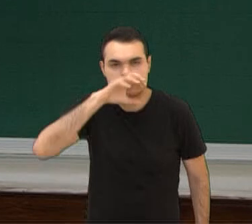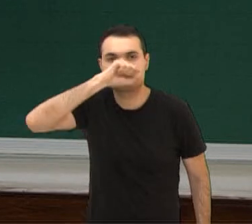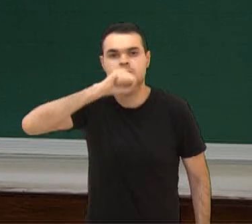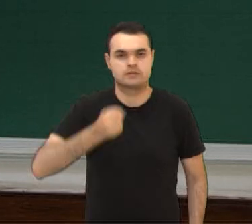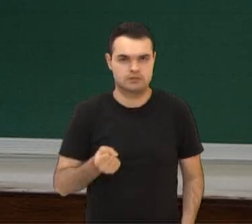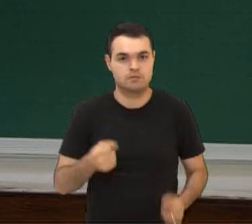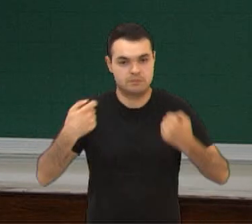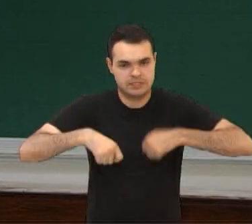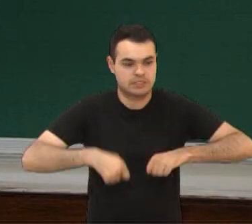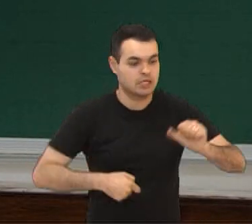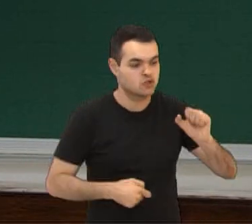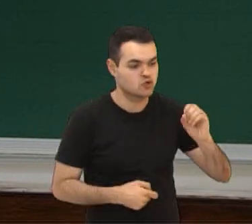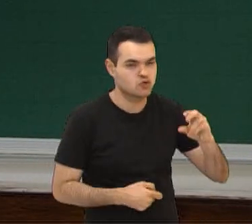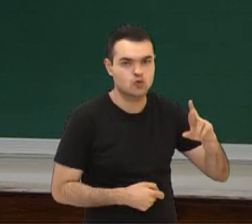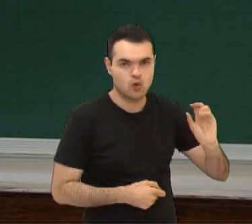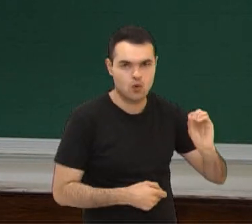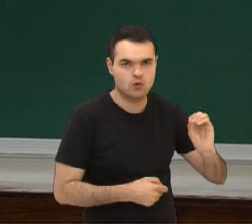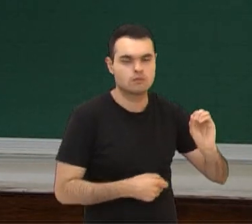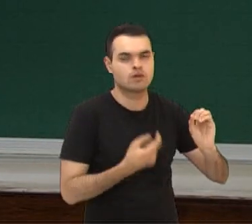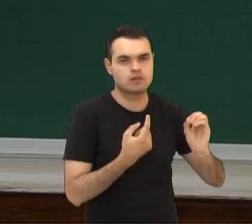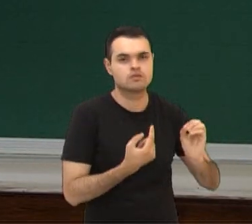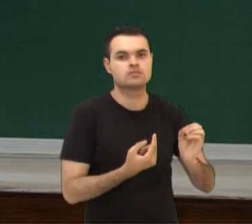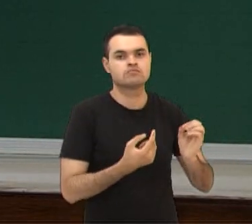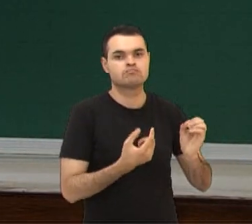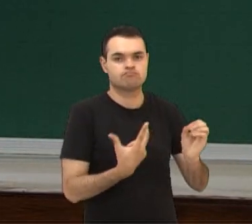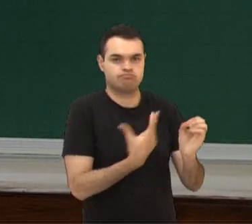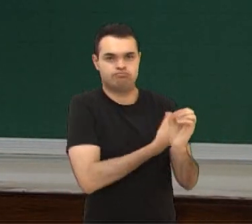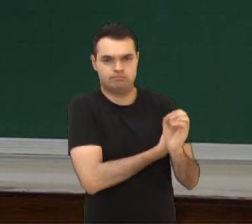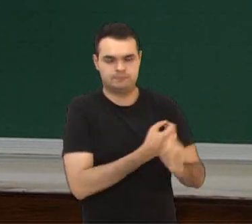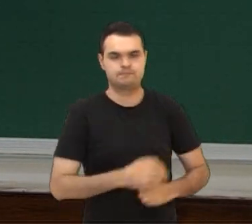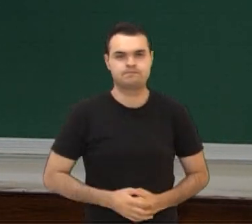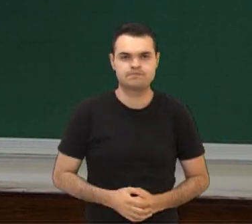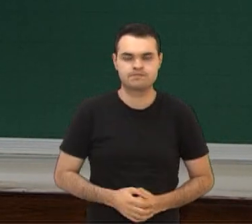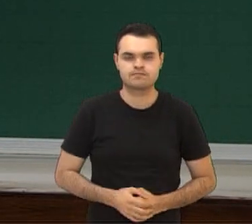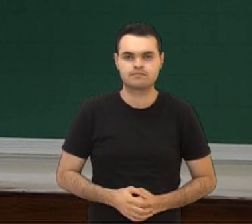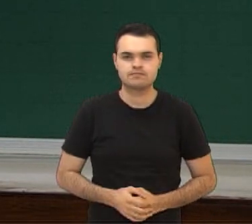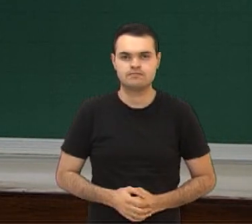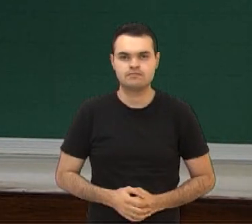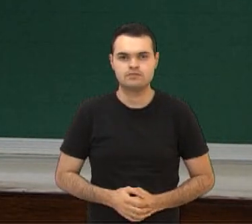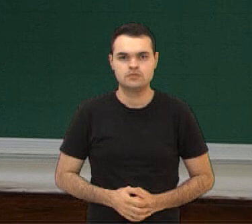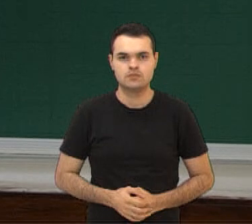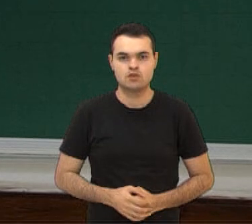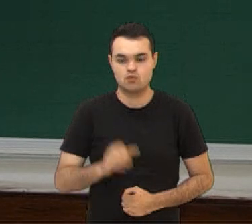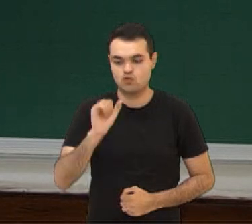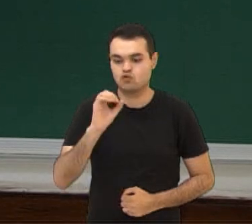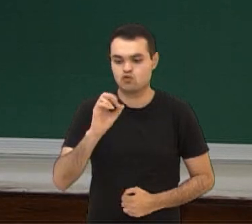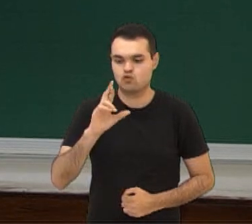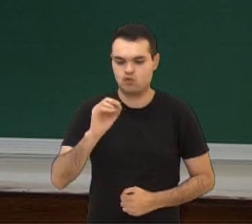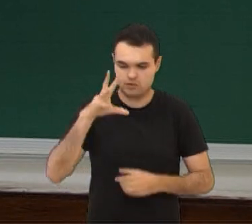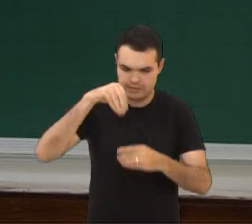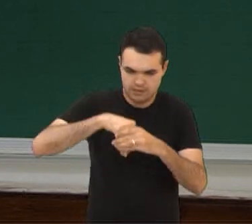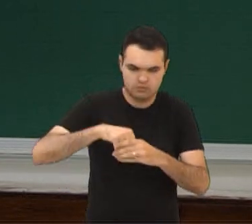aconteça. Então, olha só, está dizendo aqui que o soro contém anticorpos